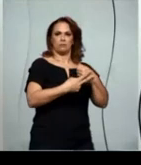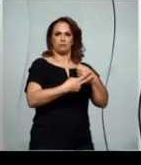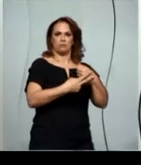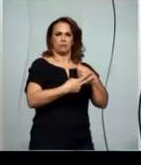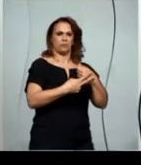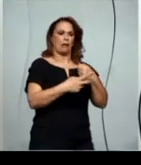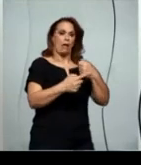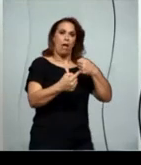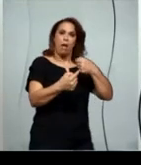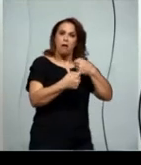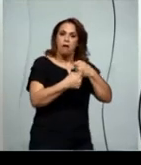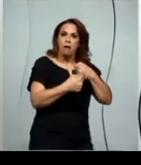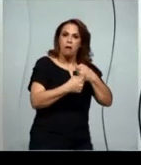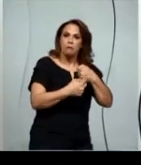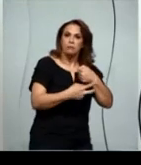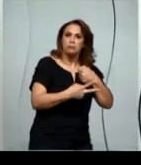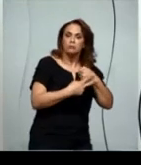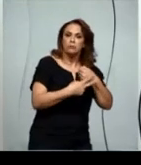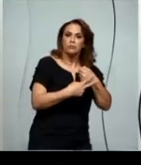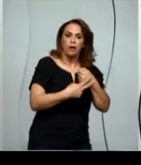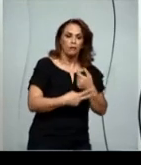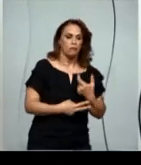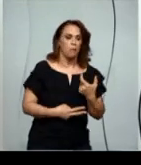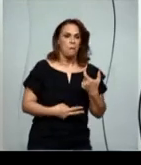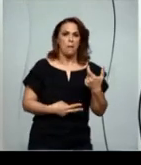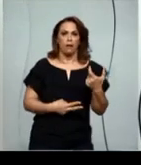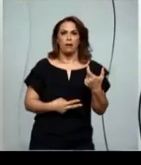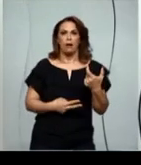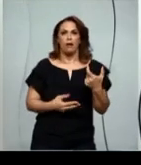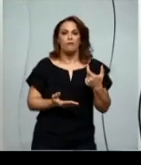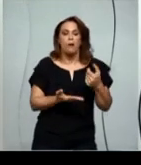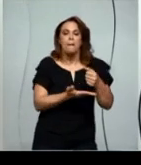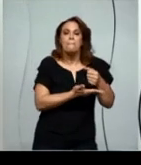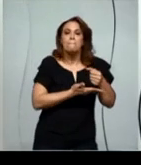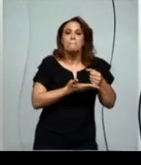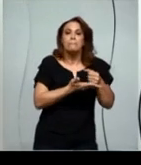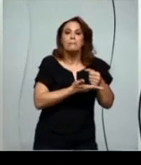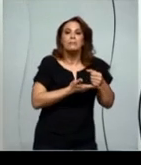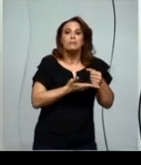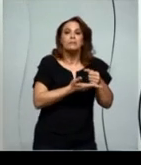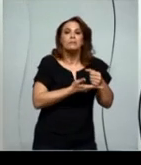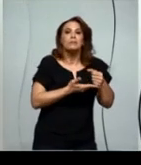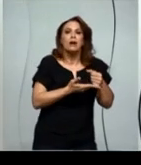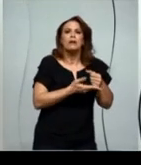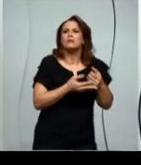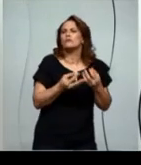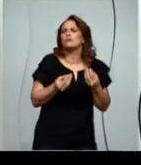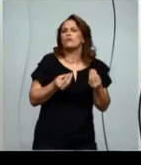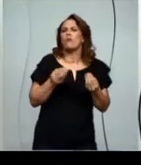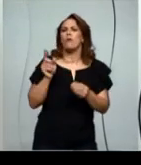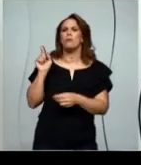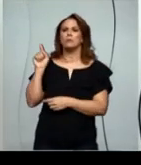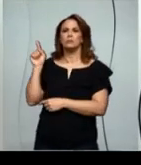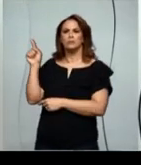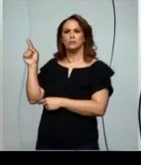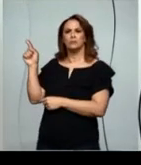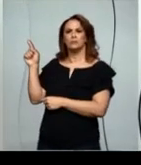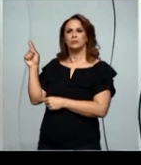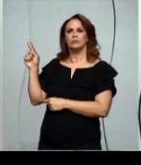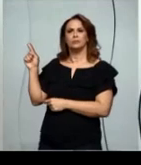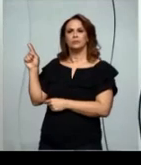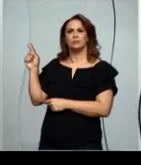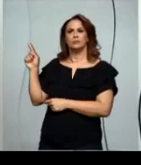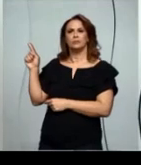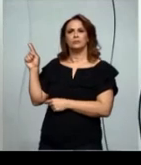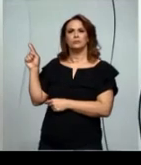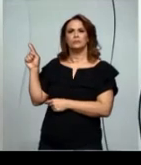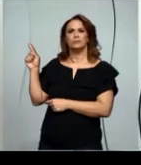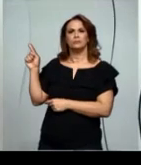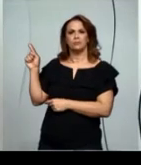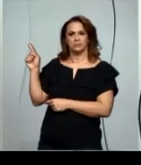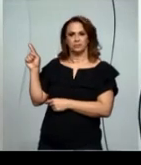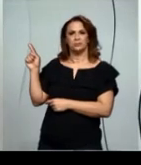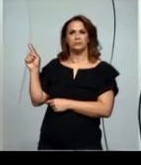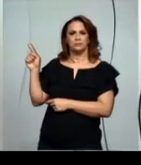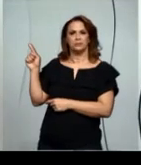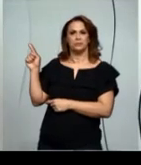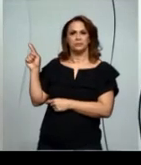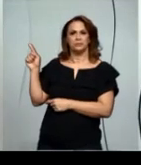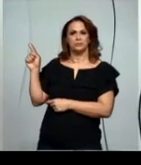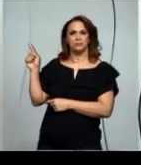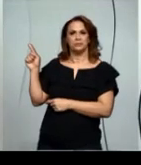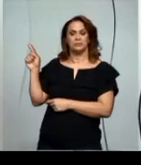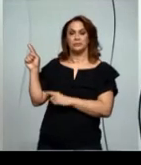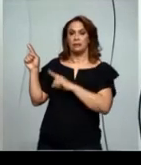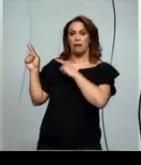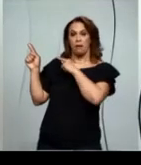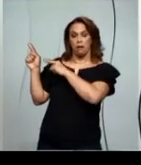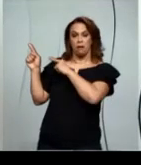ou seja, aquela forma sem o to. Como que é a forma base do verbo go? To go. Desculpa, como que é a